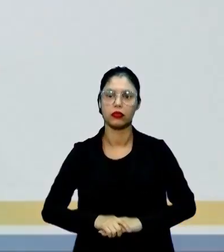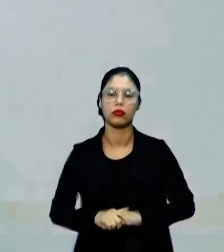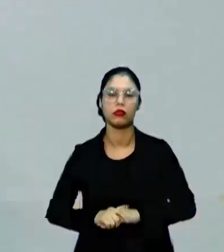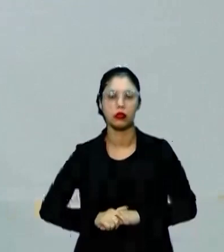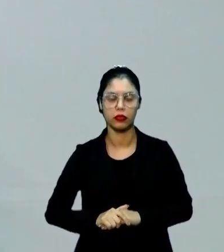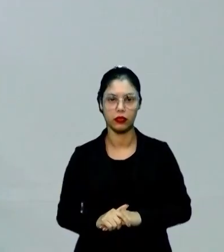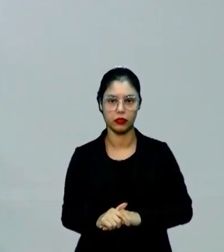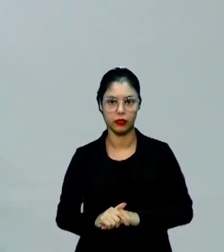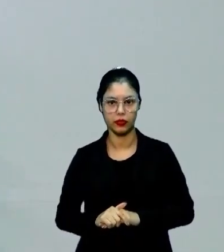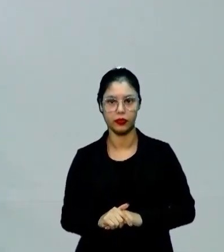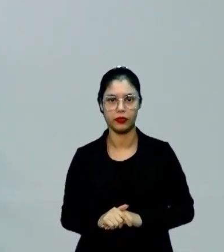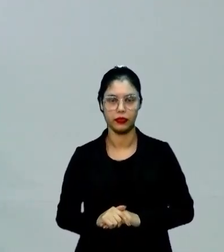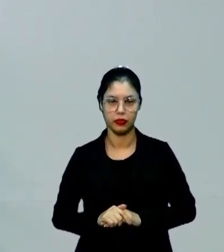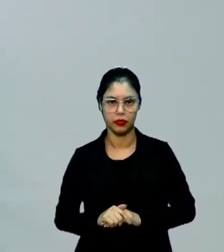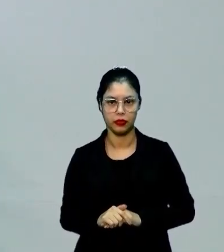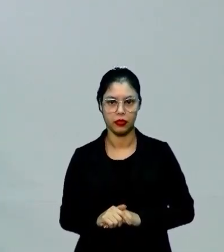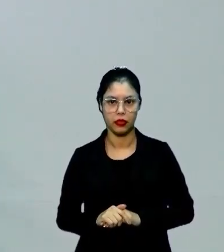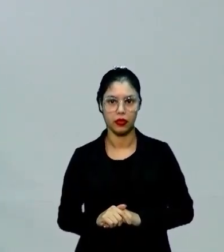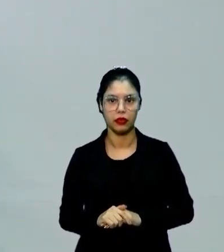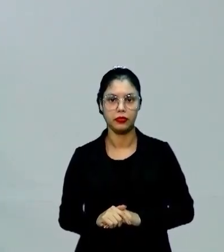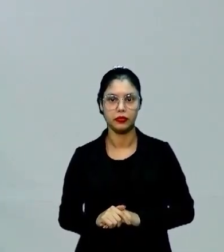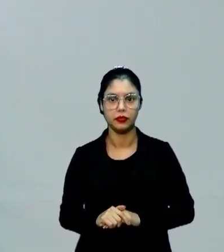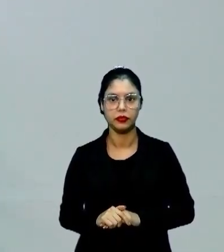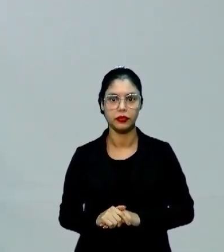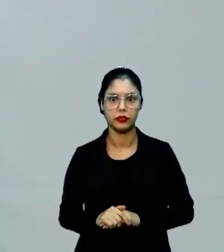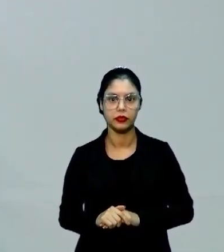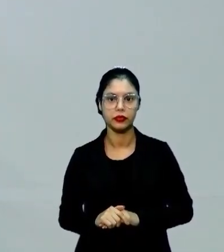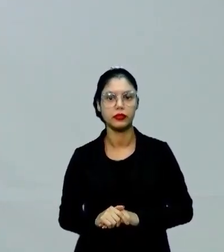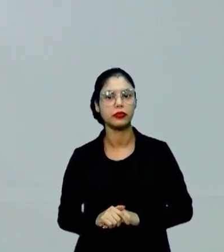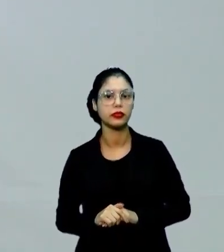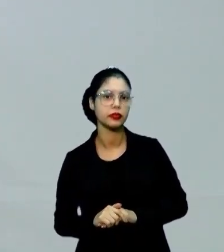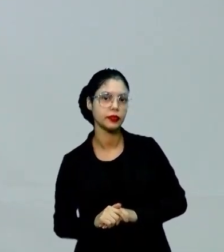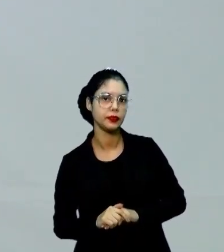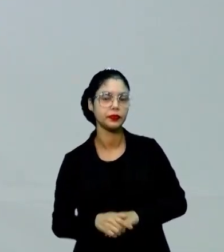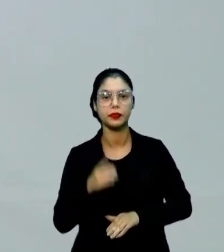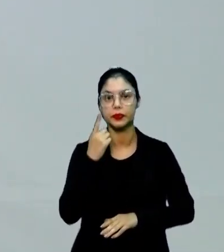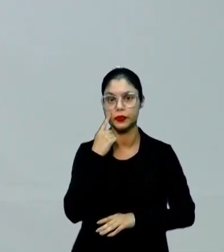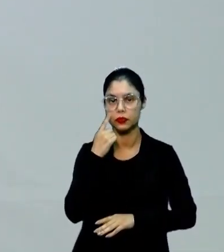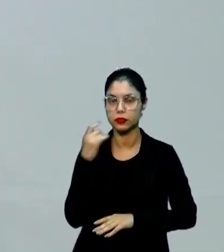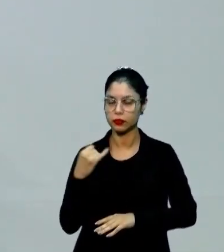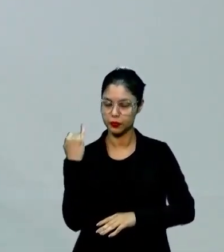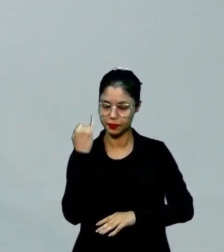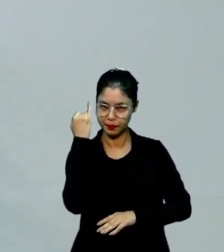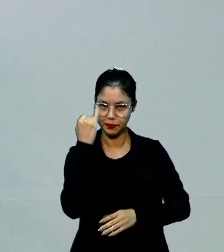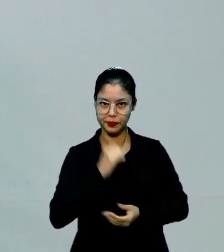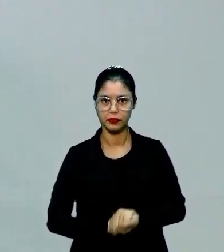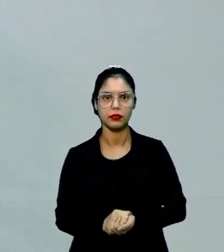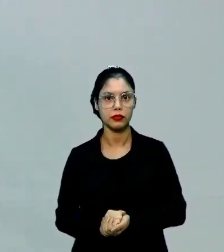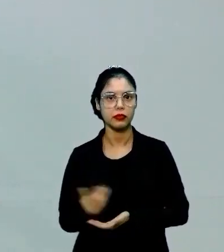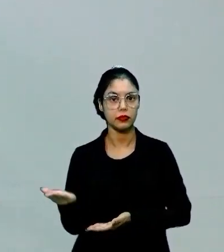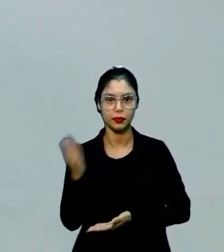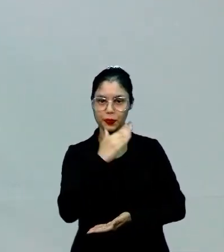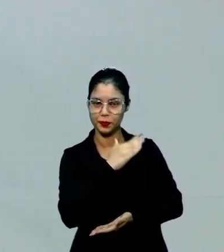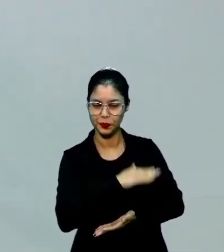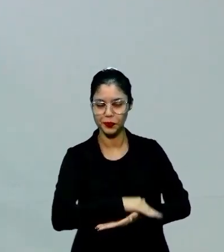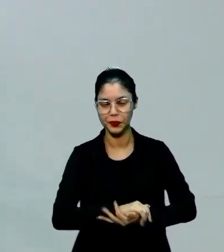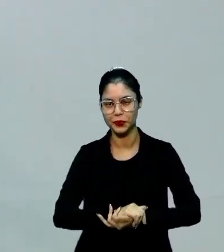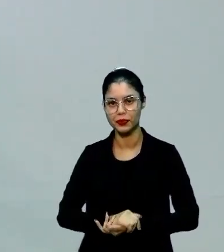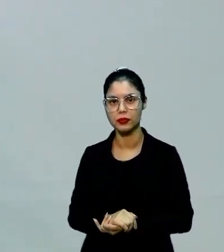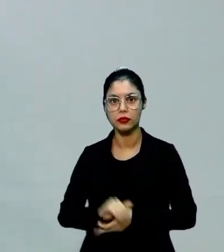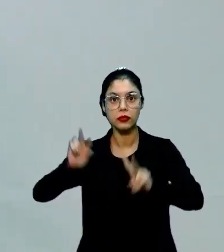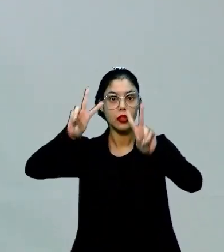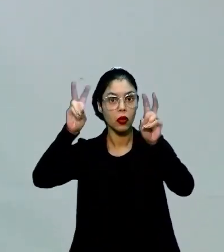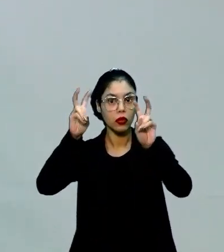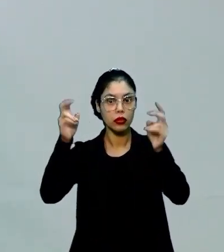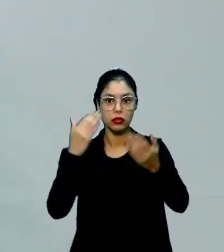do ensino médio, absolutamente imprescindível. Então vamos começar? O tema